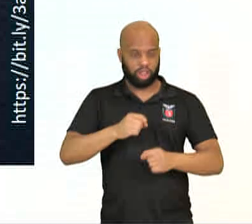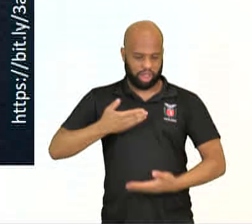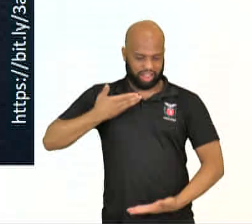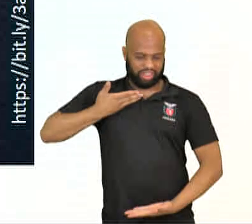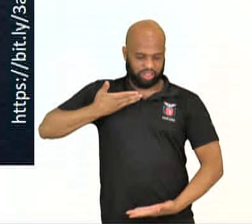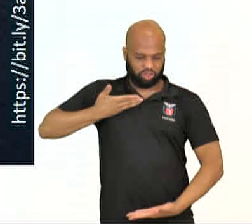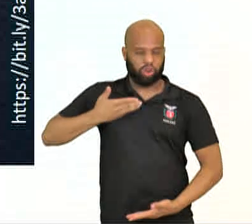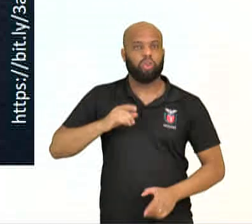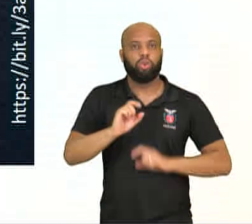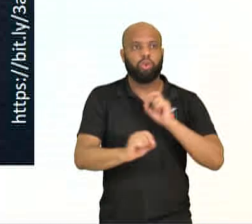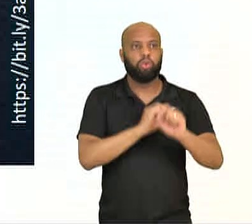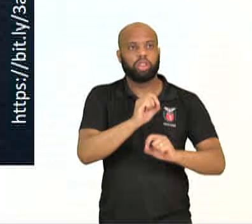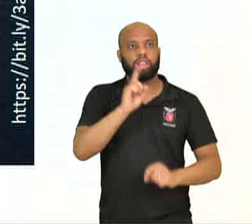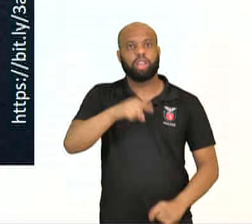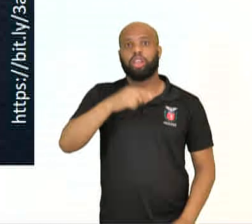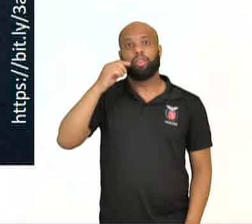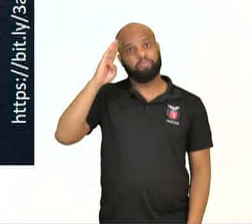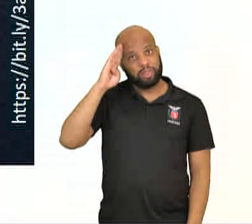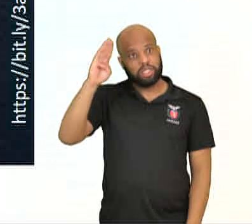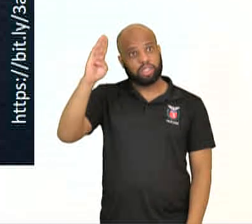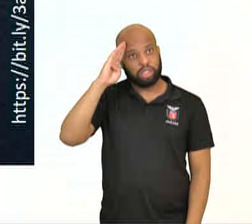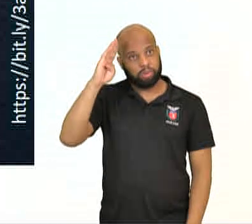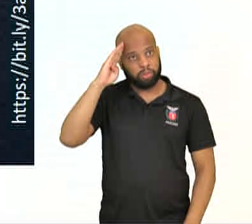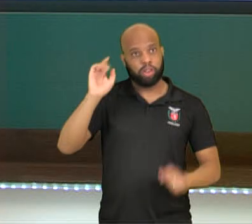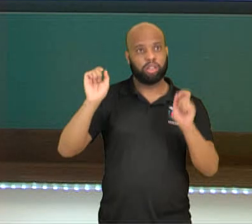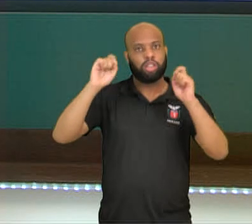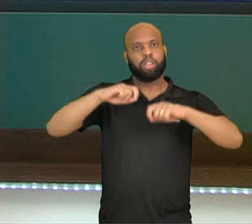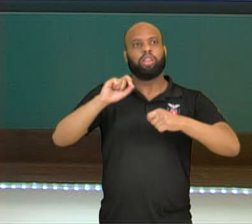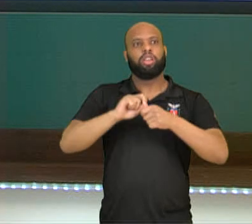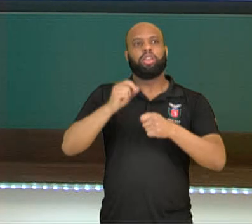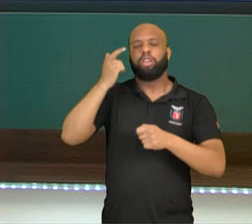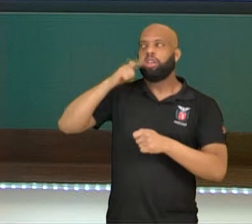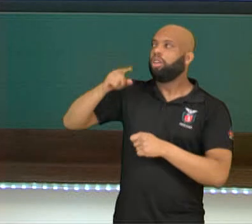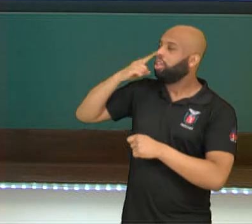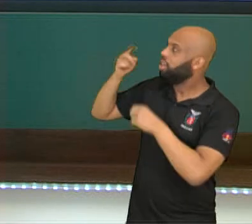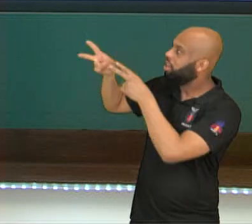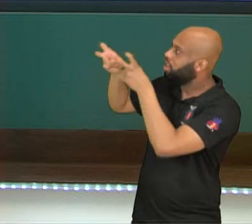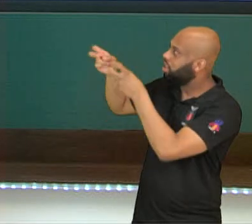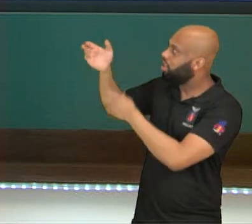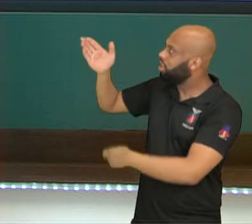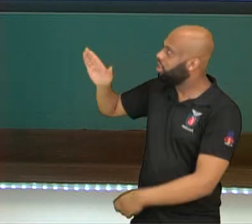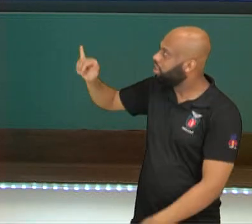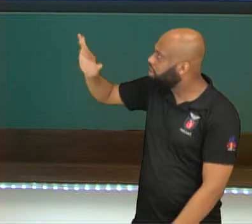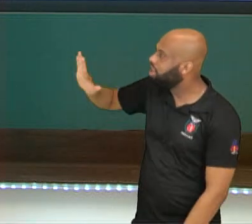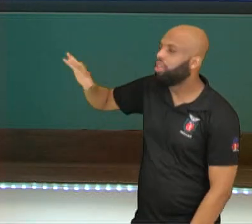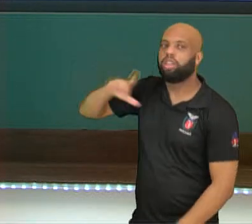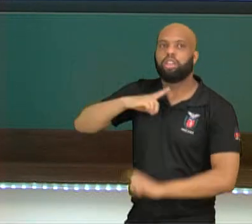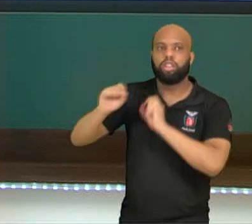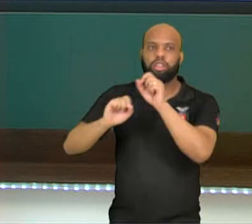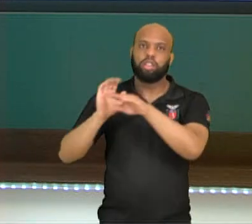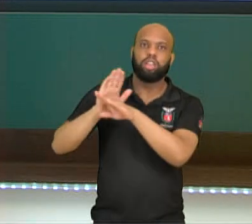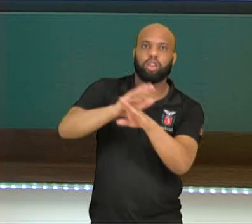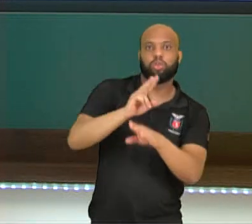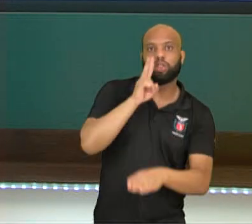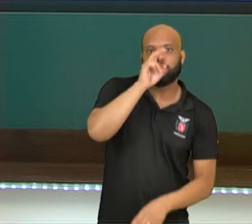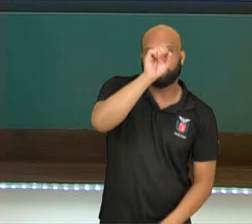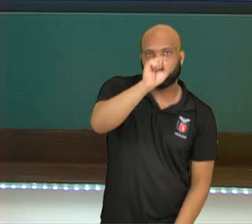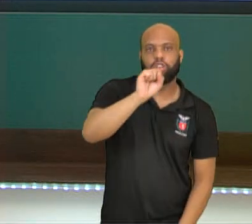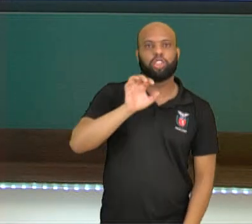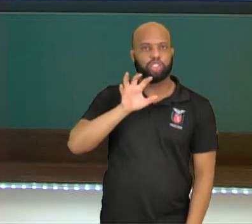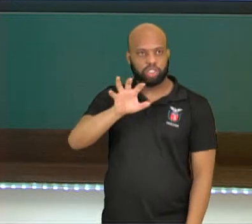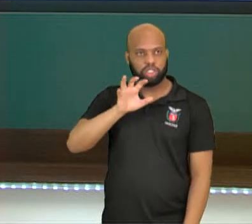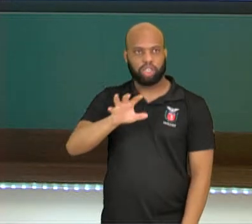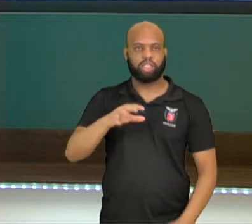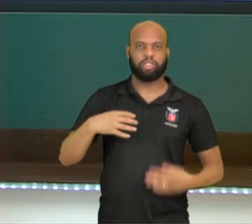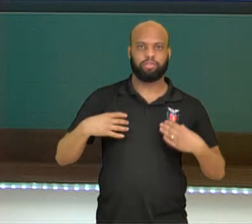aqui. E quais que são os principais exercícios que nós até conseguimos observar alguns pelas imagens, que ajudam ao fortalecimento desses músculos